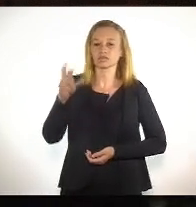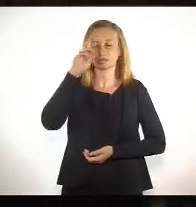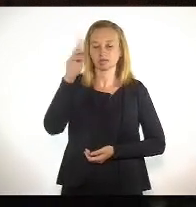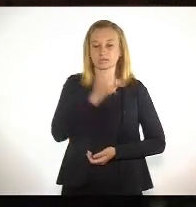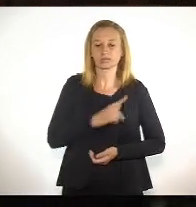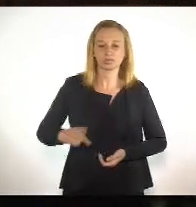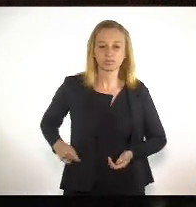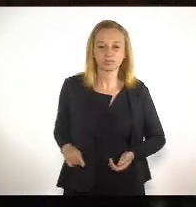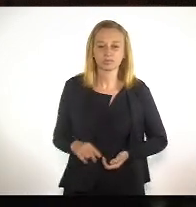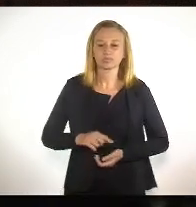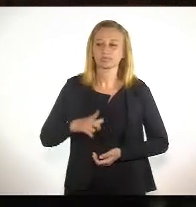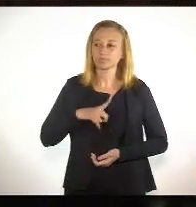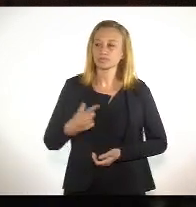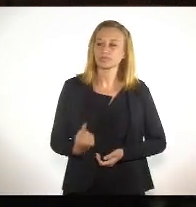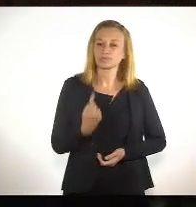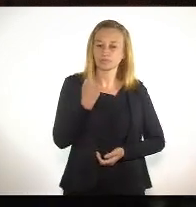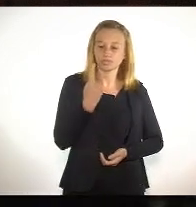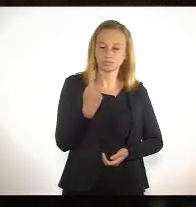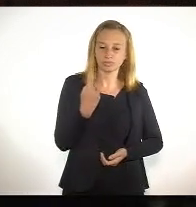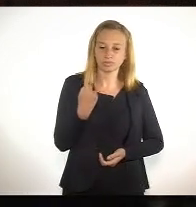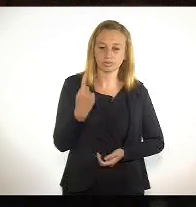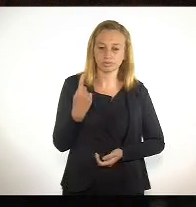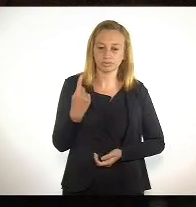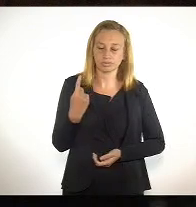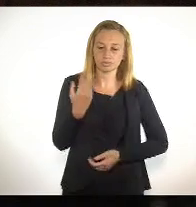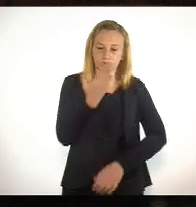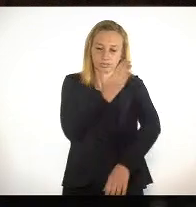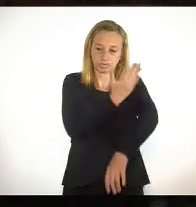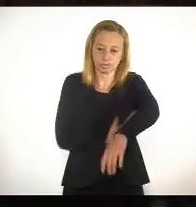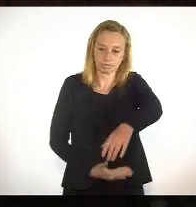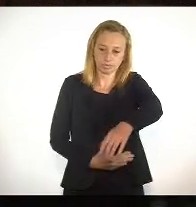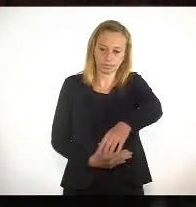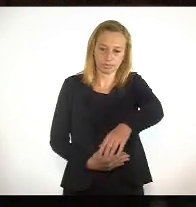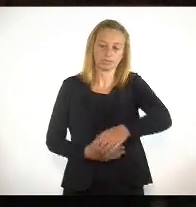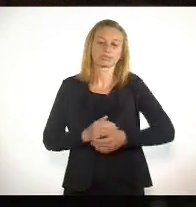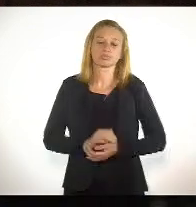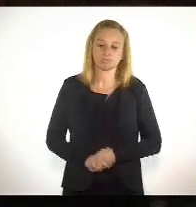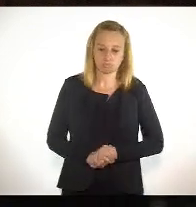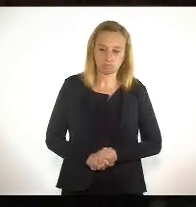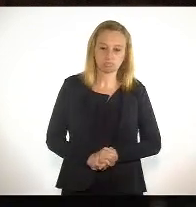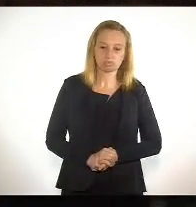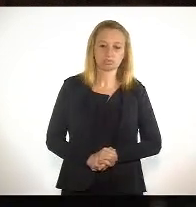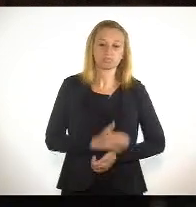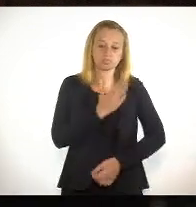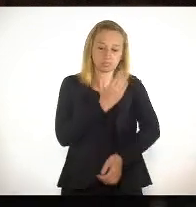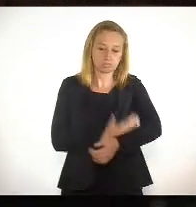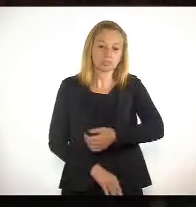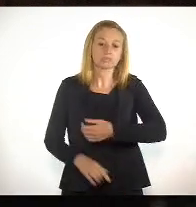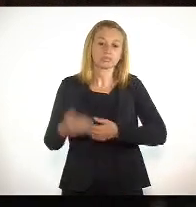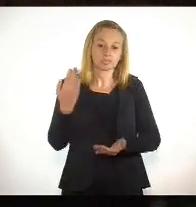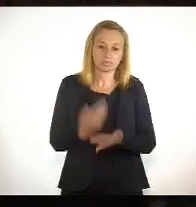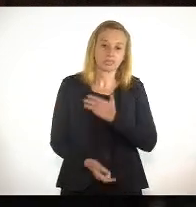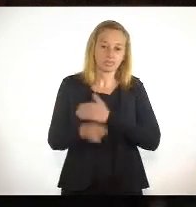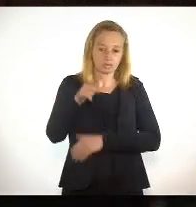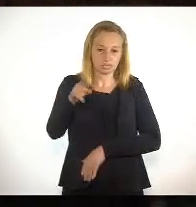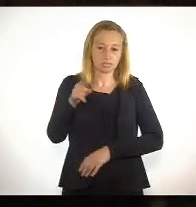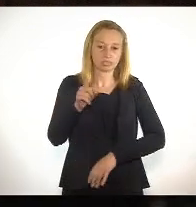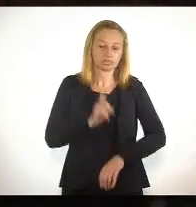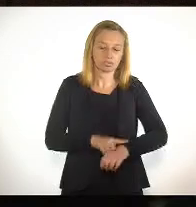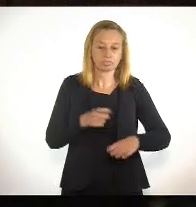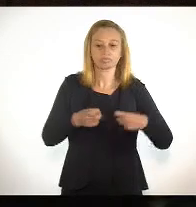inclusive um dos seus braços amputados, braço que perdeu ali durante uma